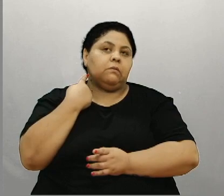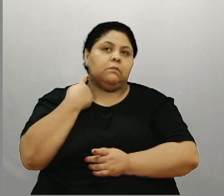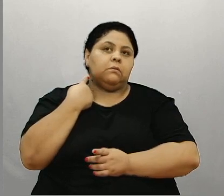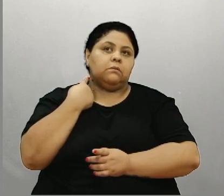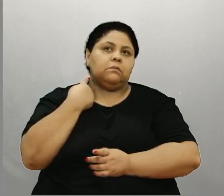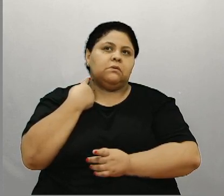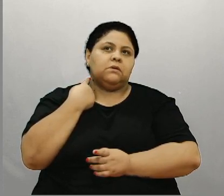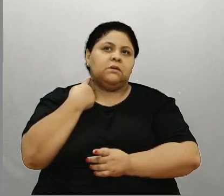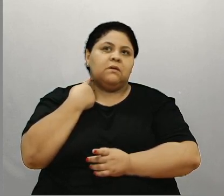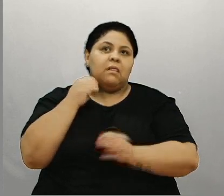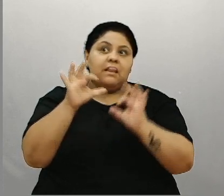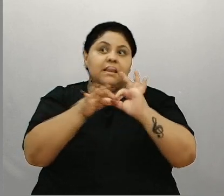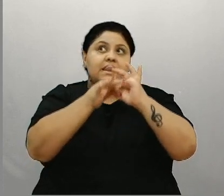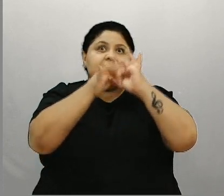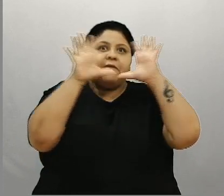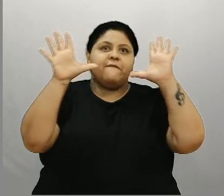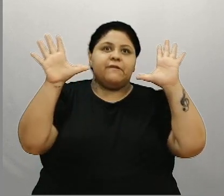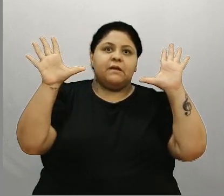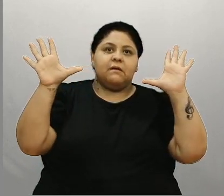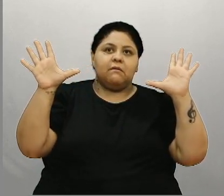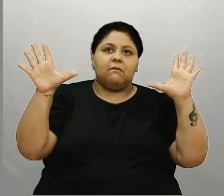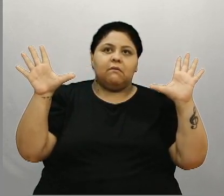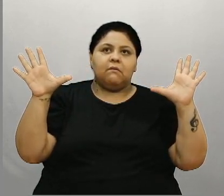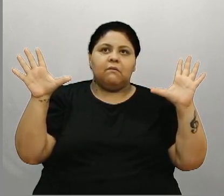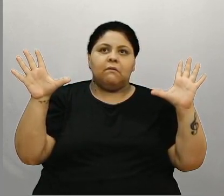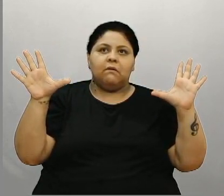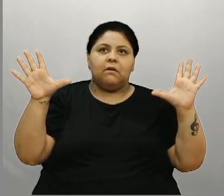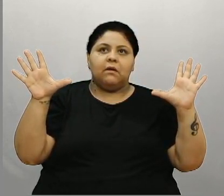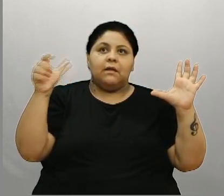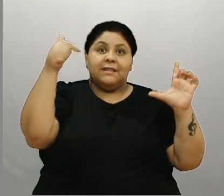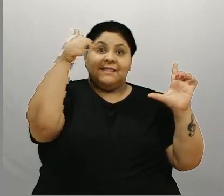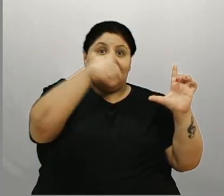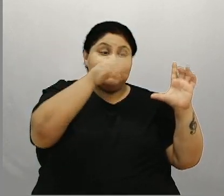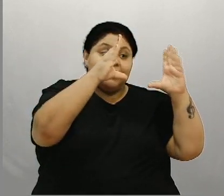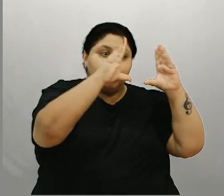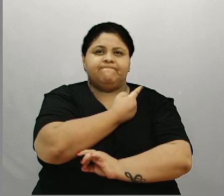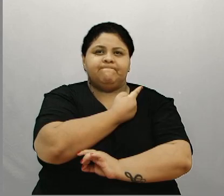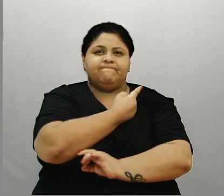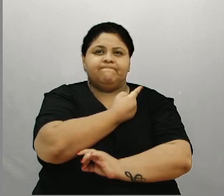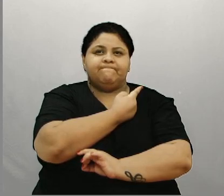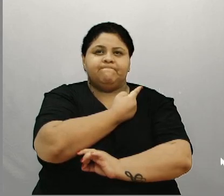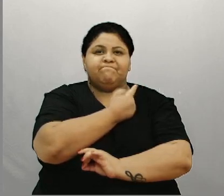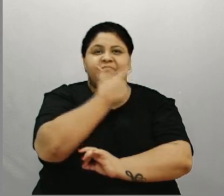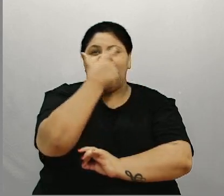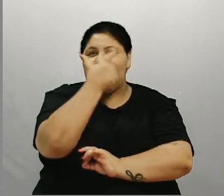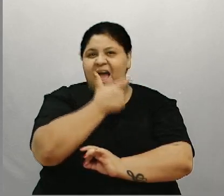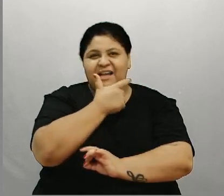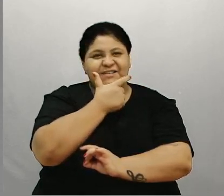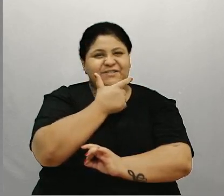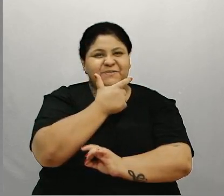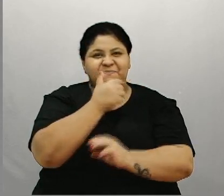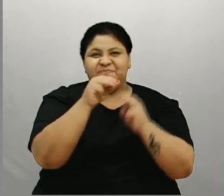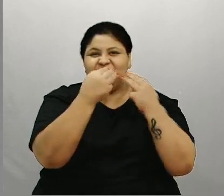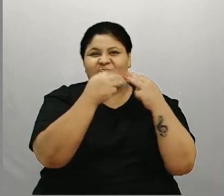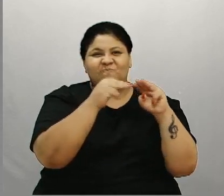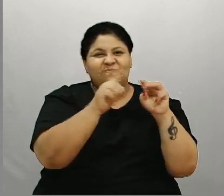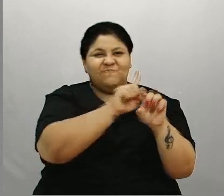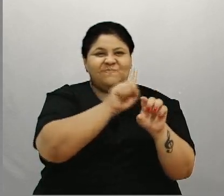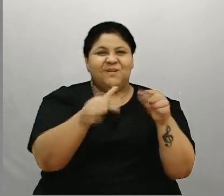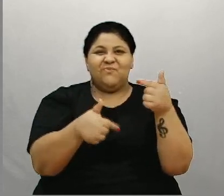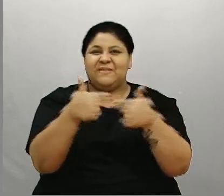Pessoal, hoje é dia 8 de maio de 2024. Estou aqui na estação de transbordo da Codeca. Dá uma olhada